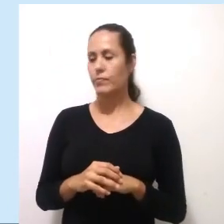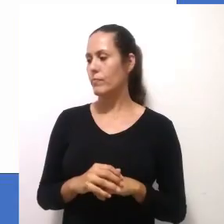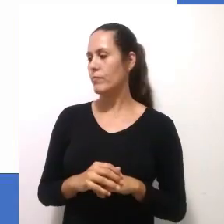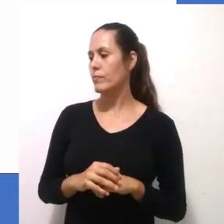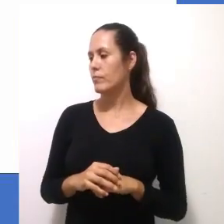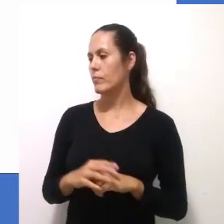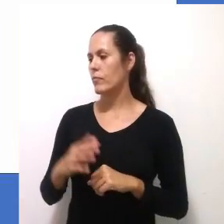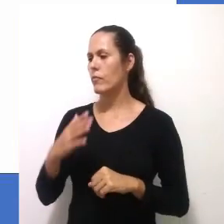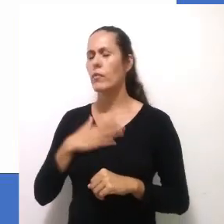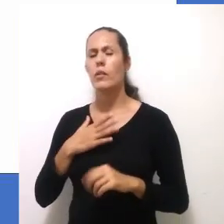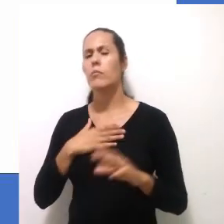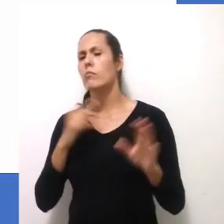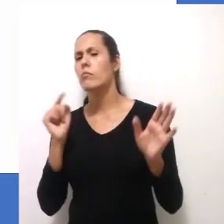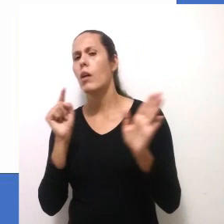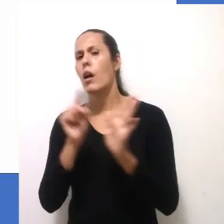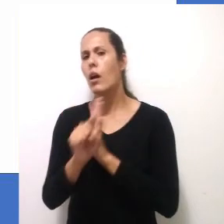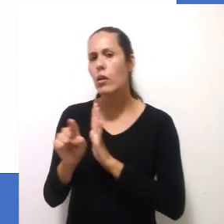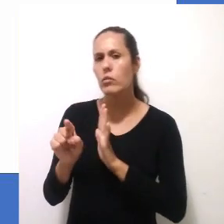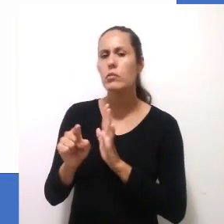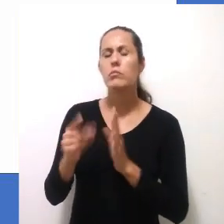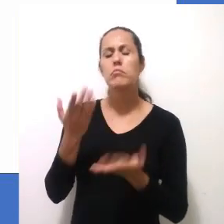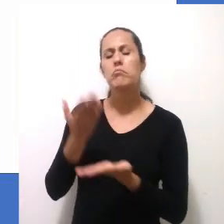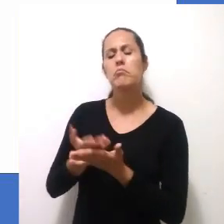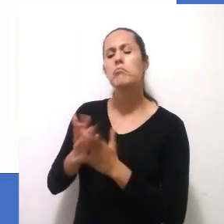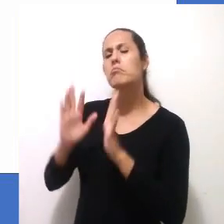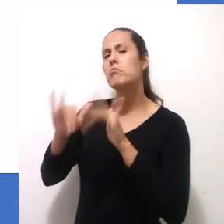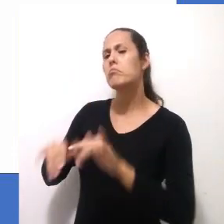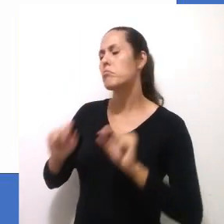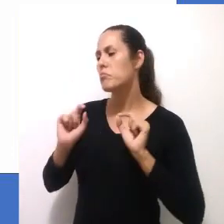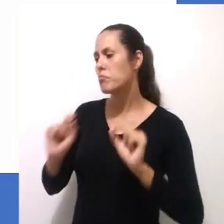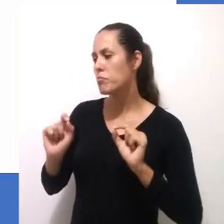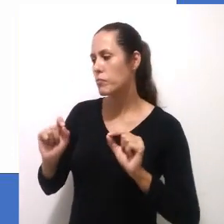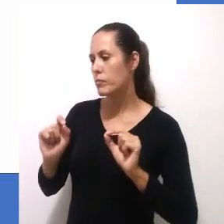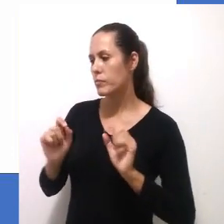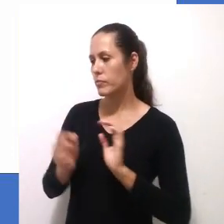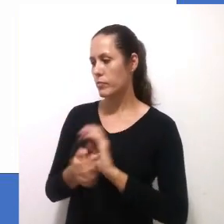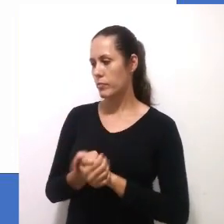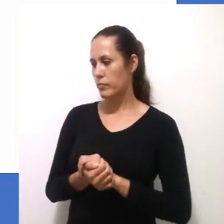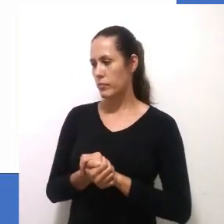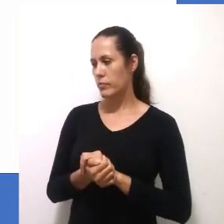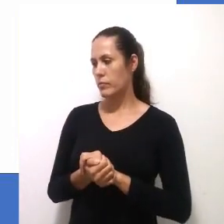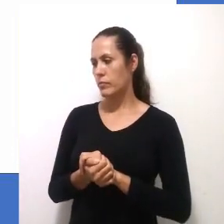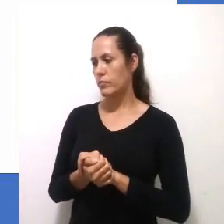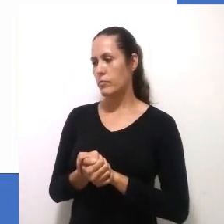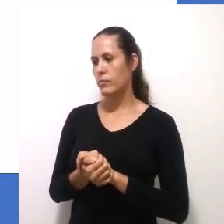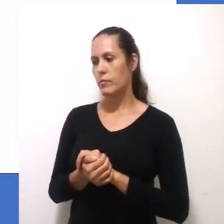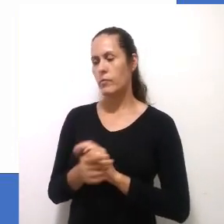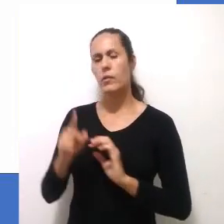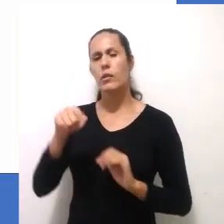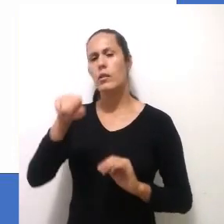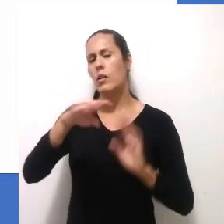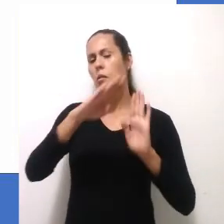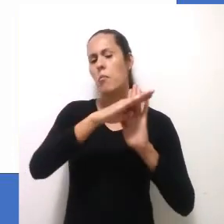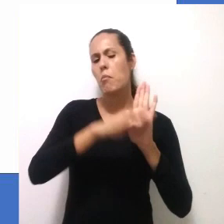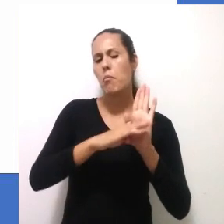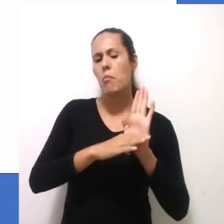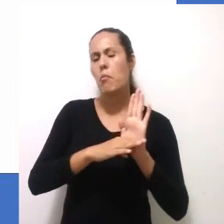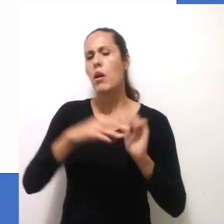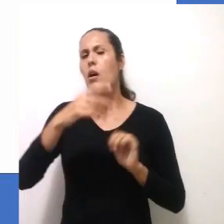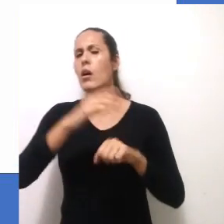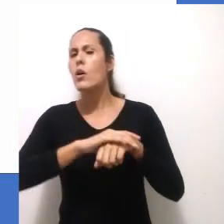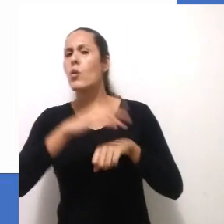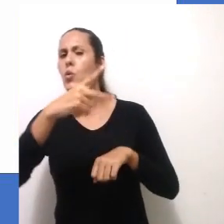próximo. Mas a minha pergunta, para a gente já ir terminando, what's your plan? Qual é o seu